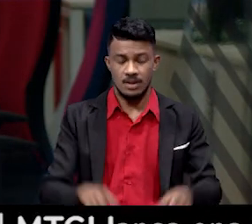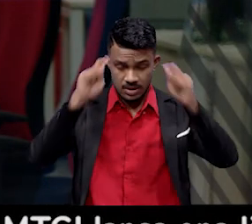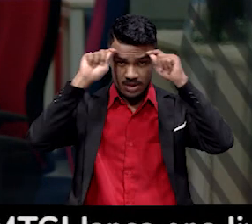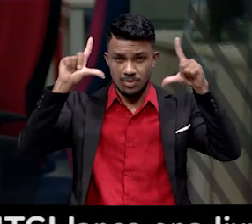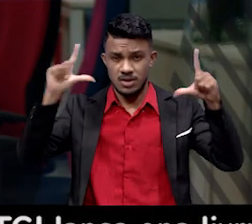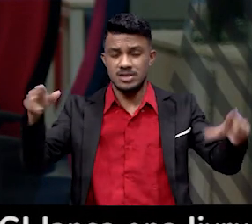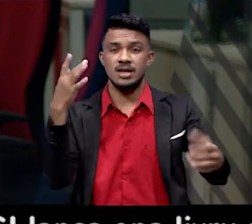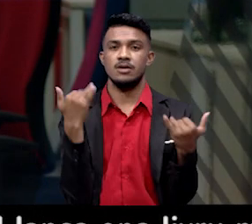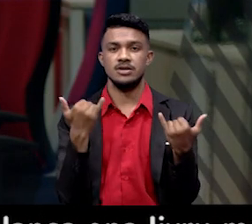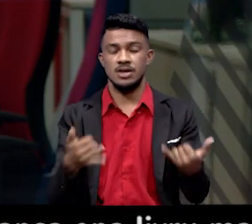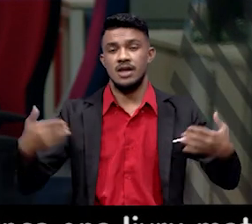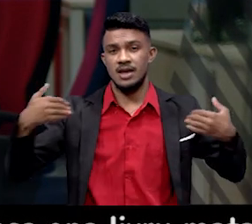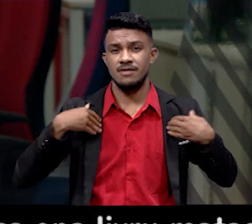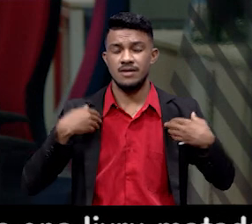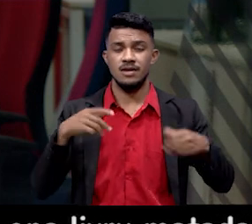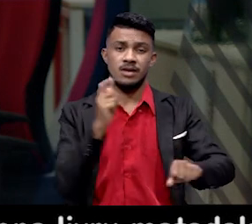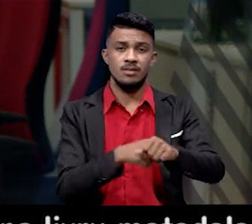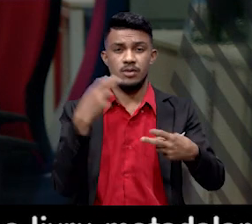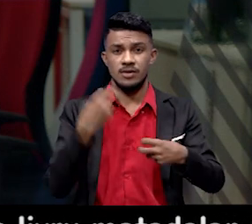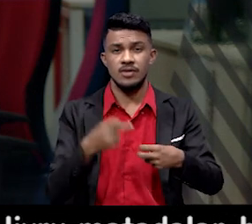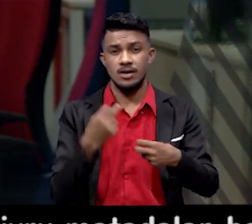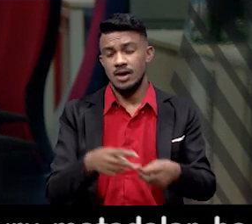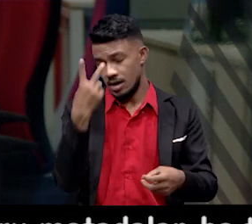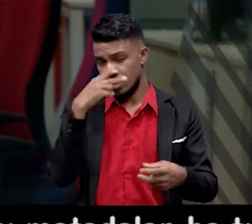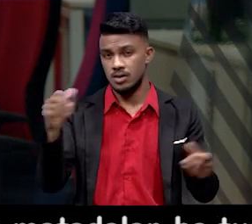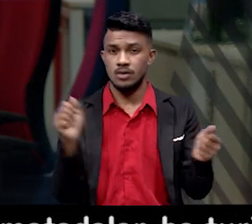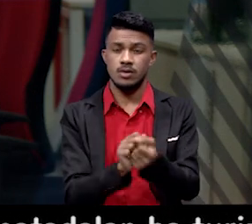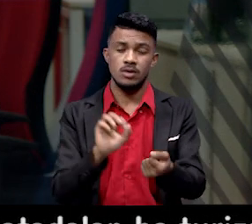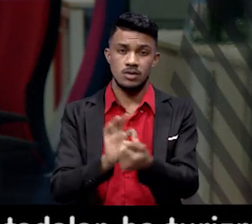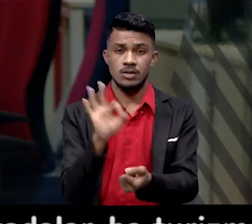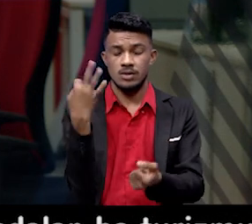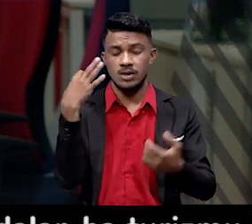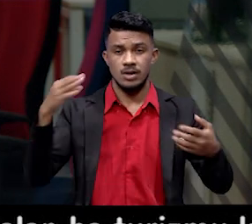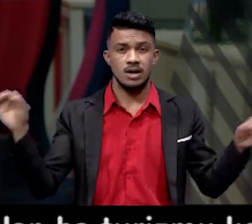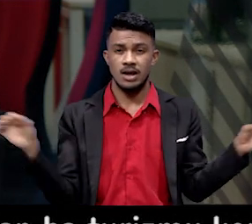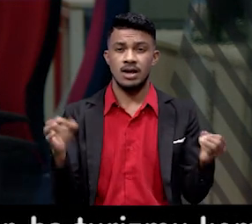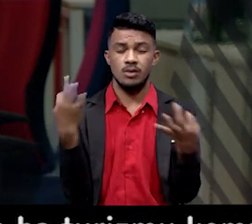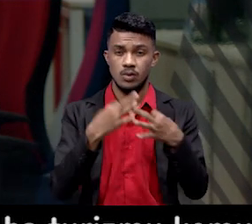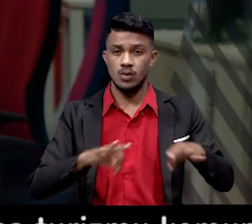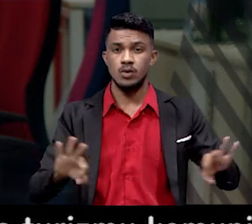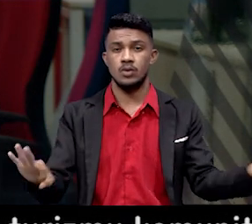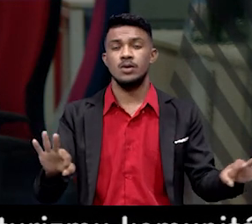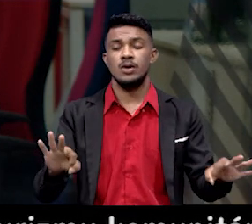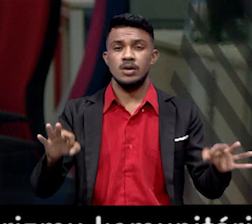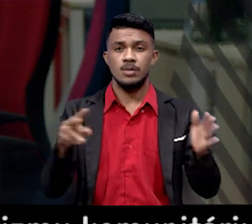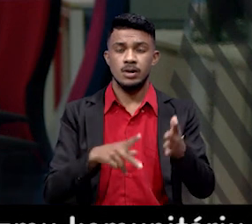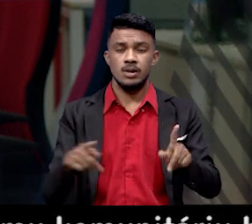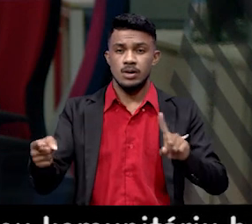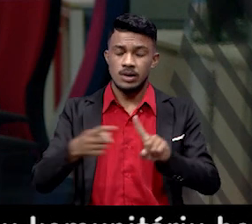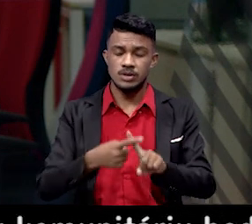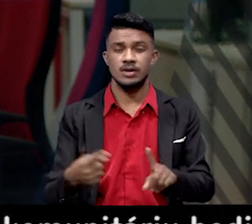Timor-Leste, horas ne, e a situação difícil relaciona o surto COVID-19 nebe nunca e aroha. Número caso afetado